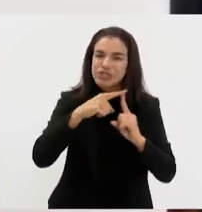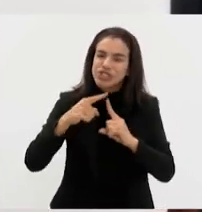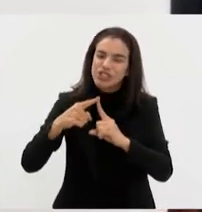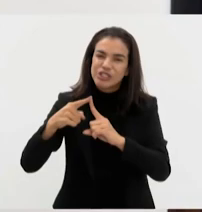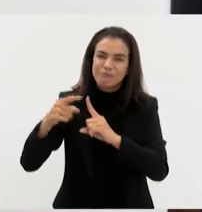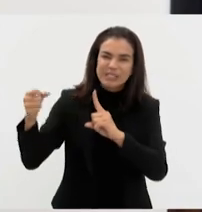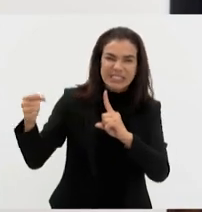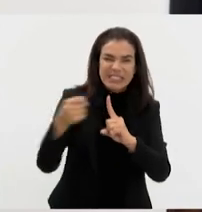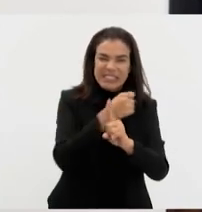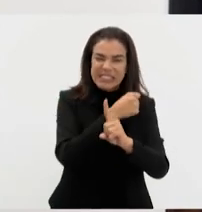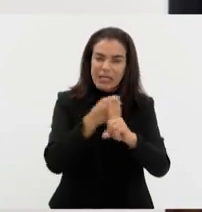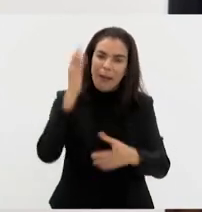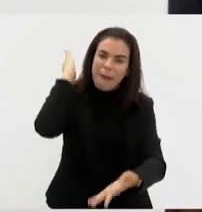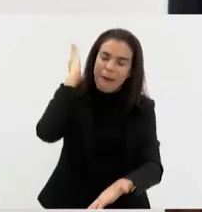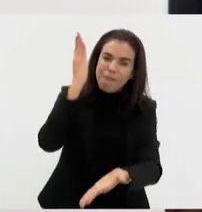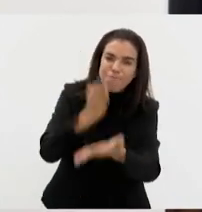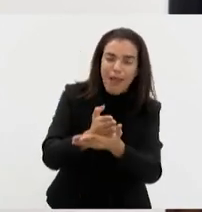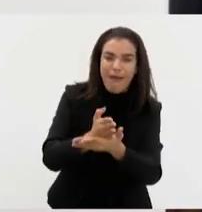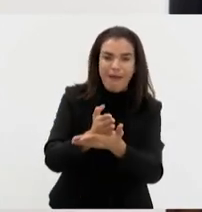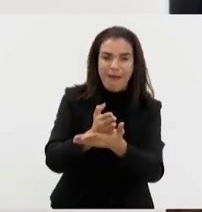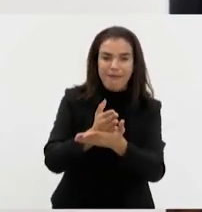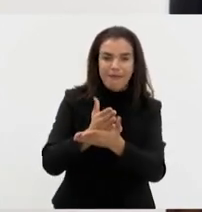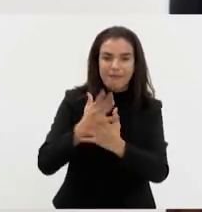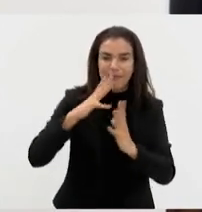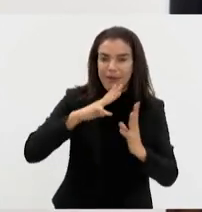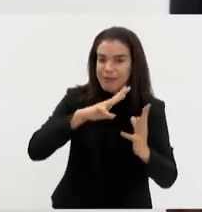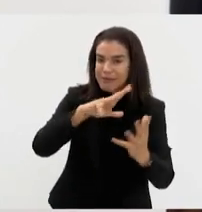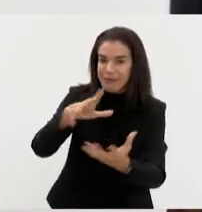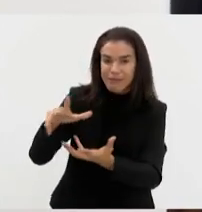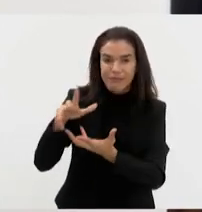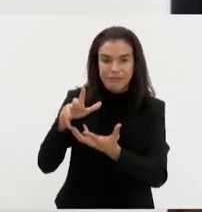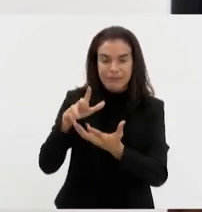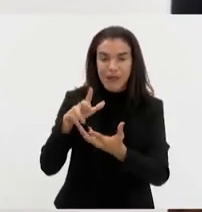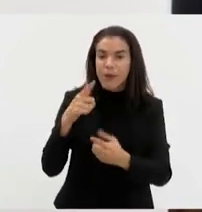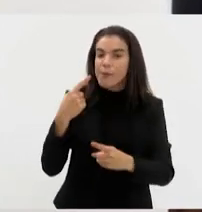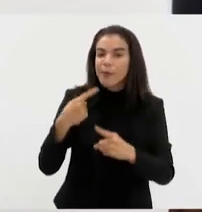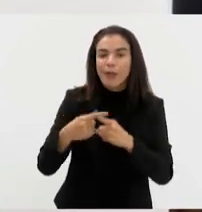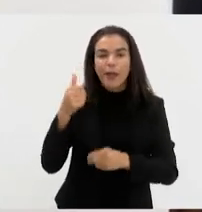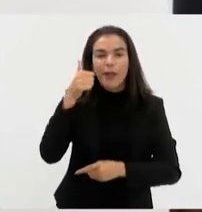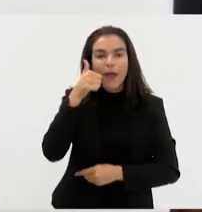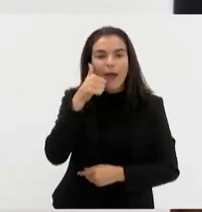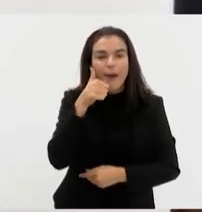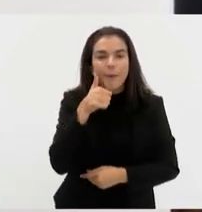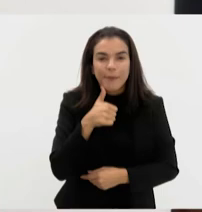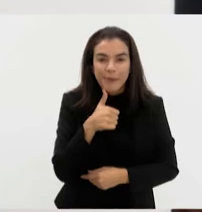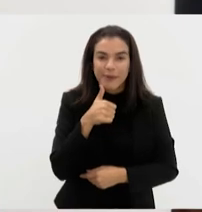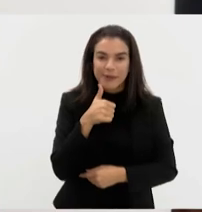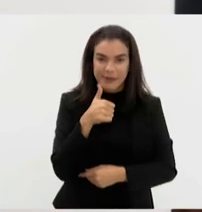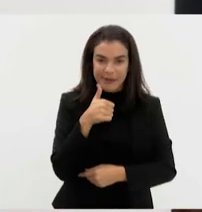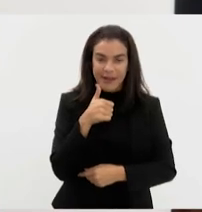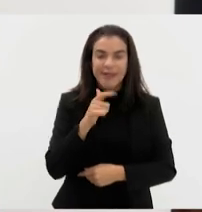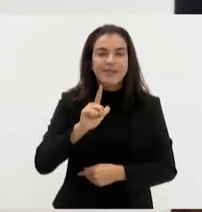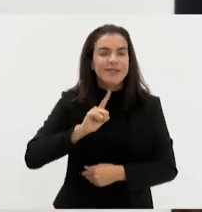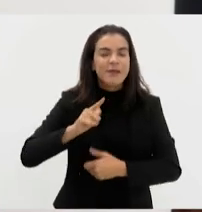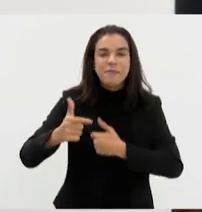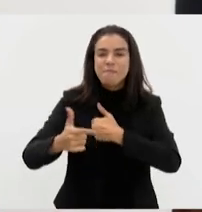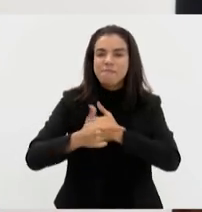ser banida da face da terra, porque a mulher, ela tem um